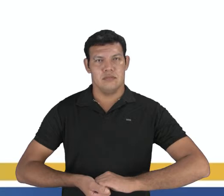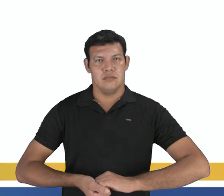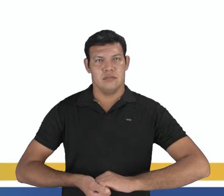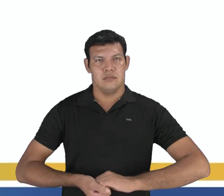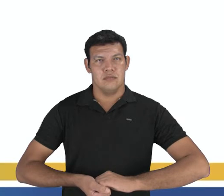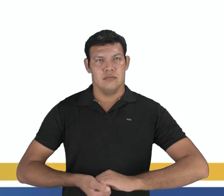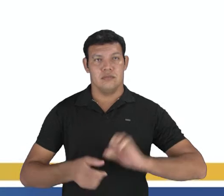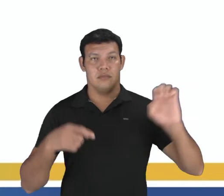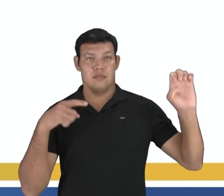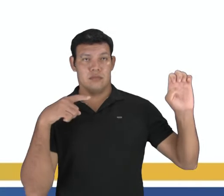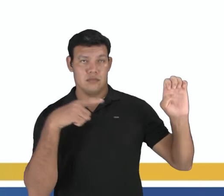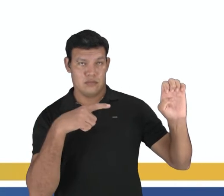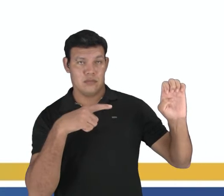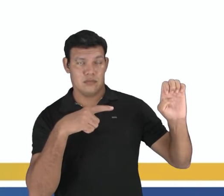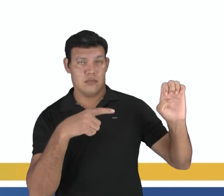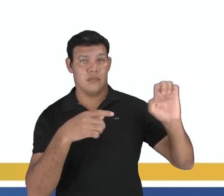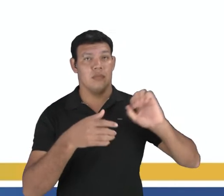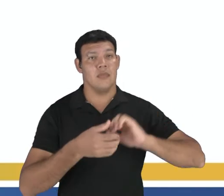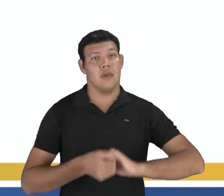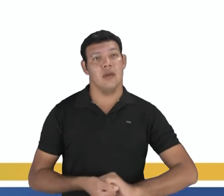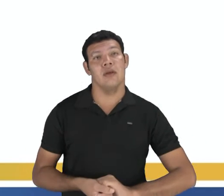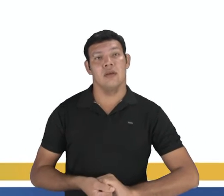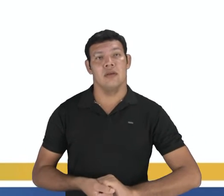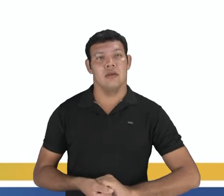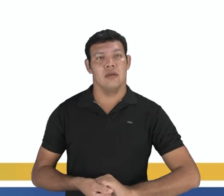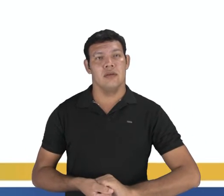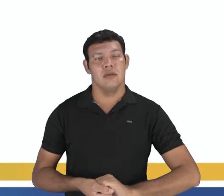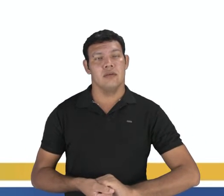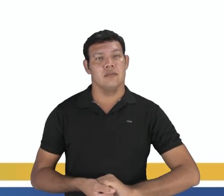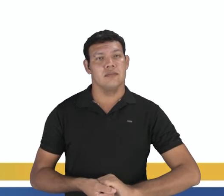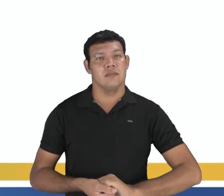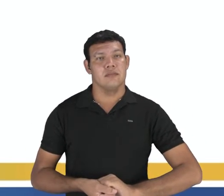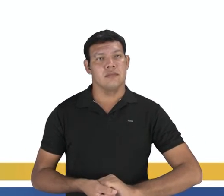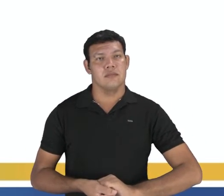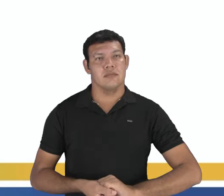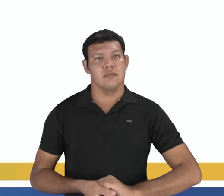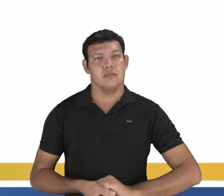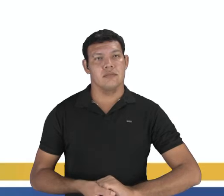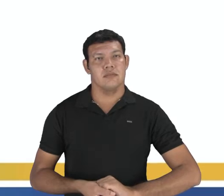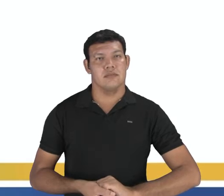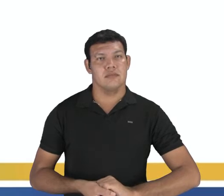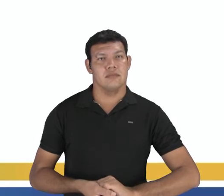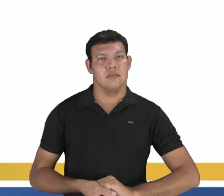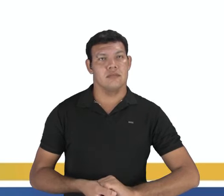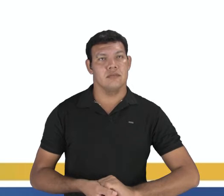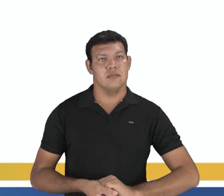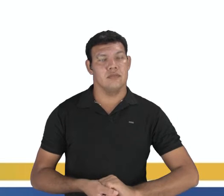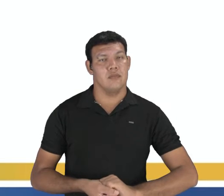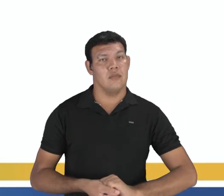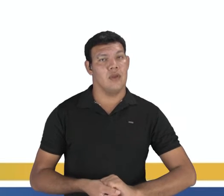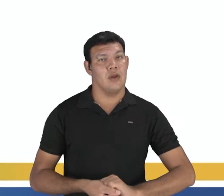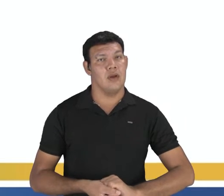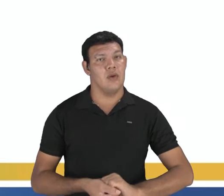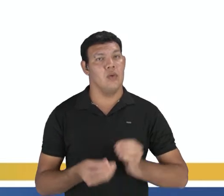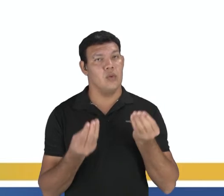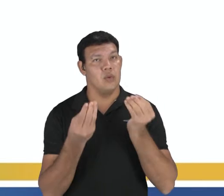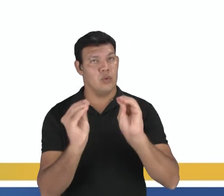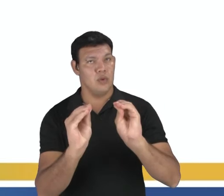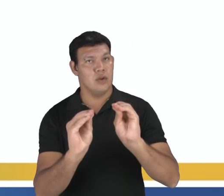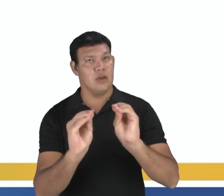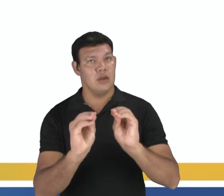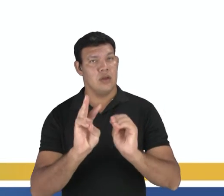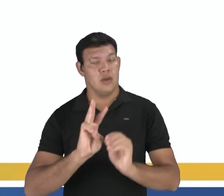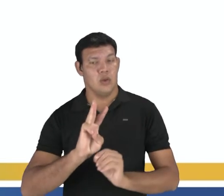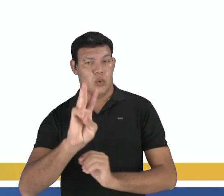am the last One e o último ler e é o que sobrou foi o What Say what